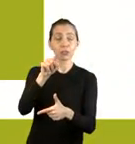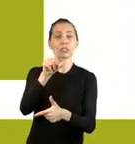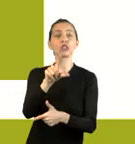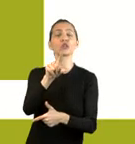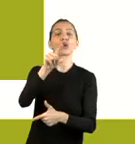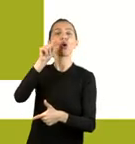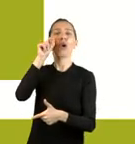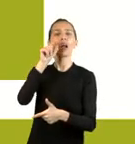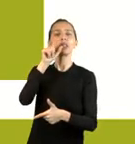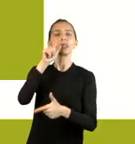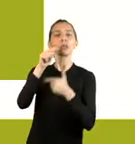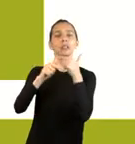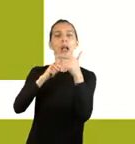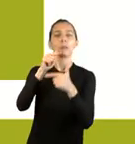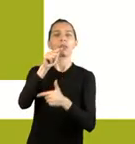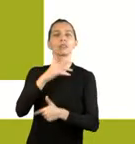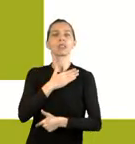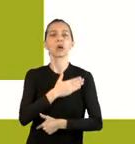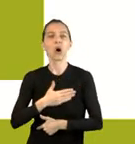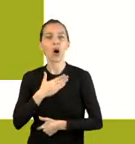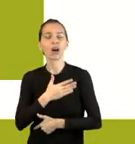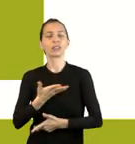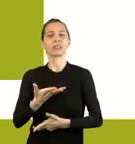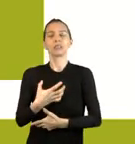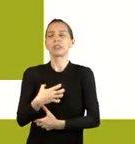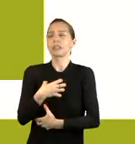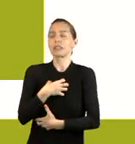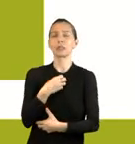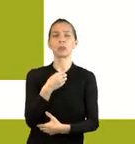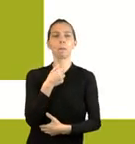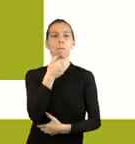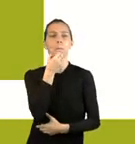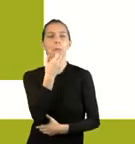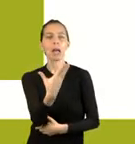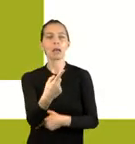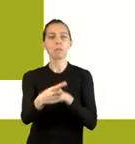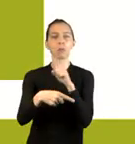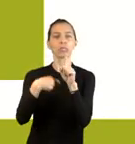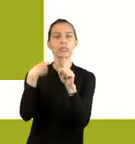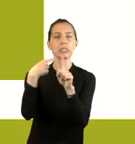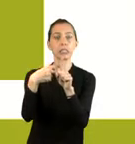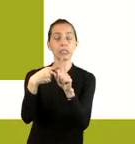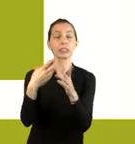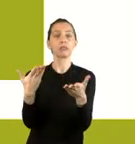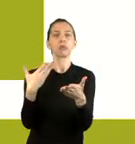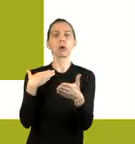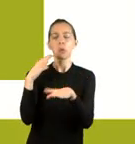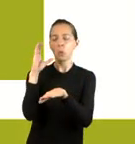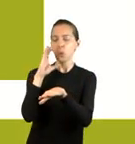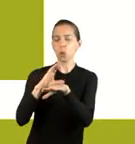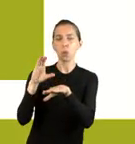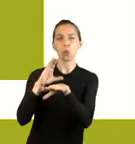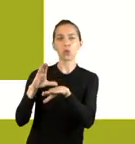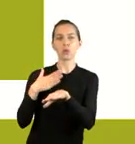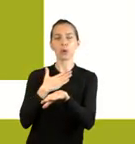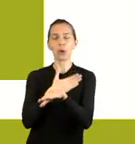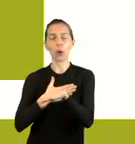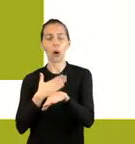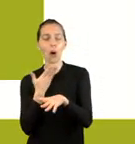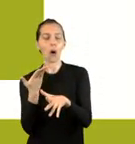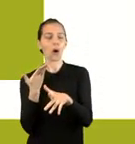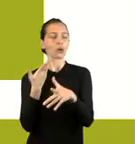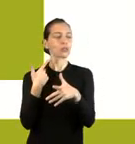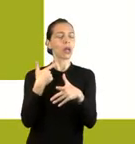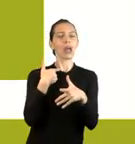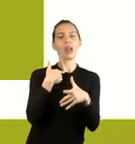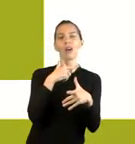Então, você vai fazer as coisas que você gosta, você vai fazer o curso que você sempre sonhou,